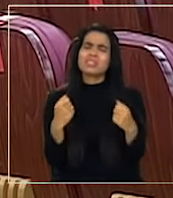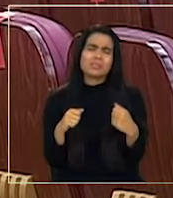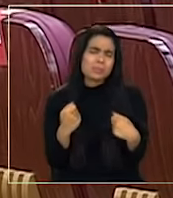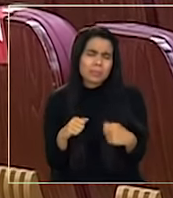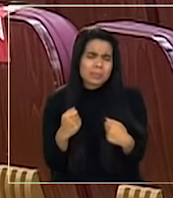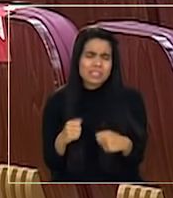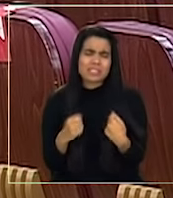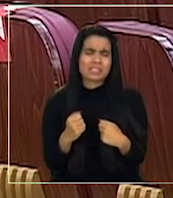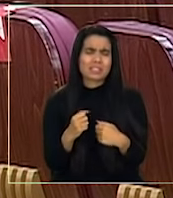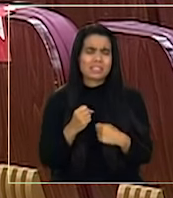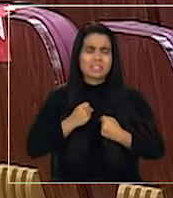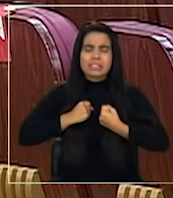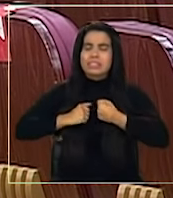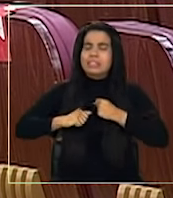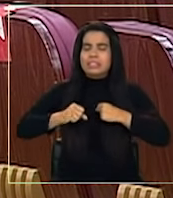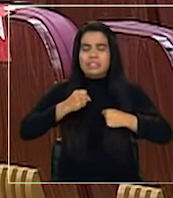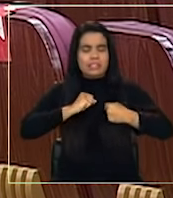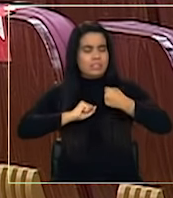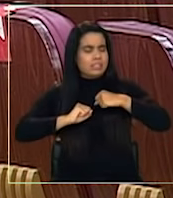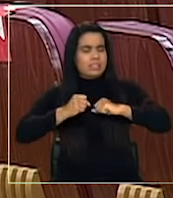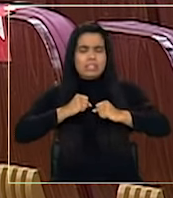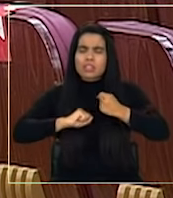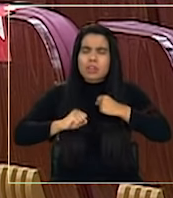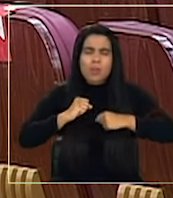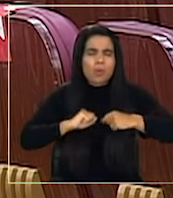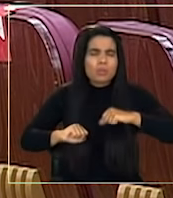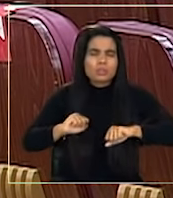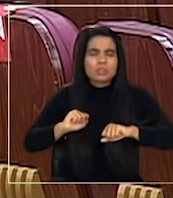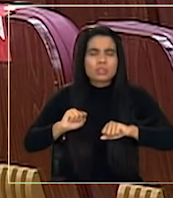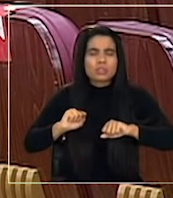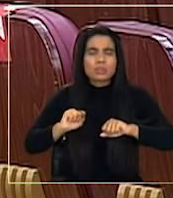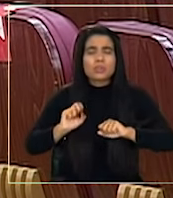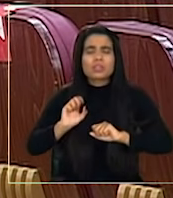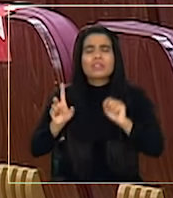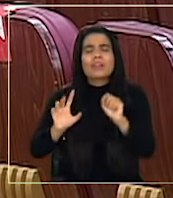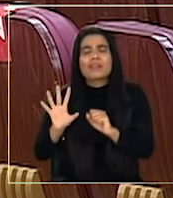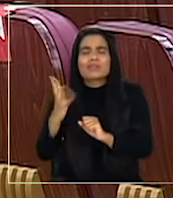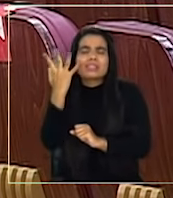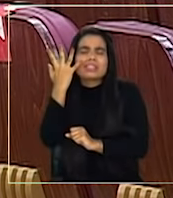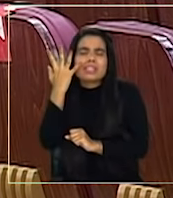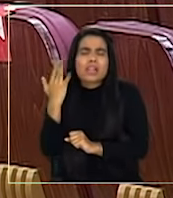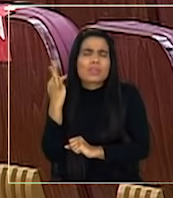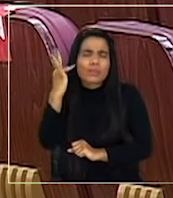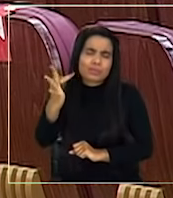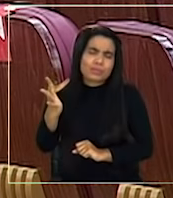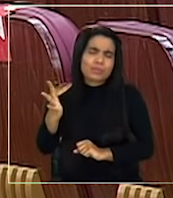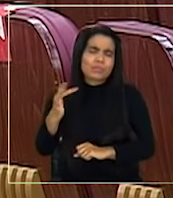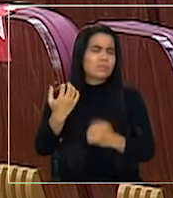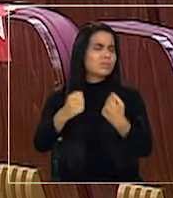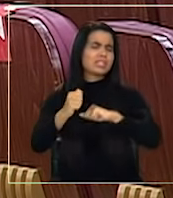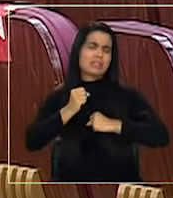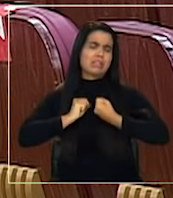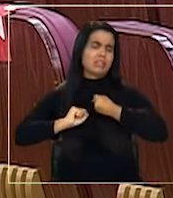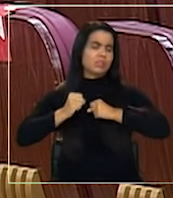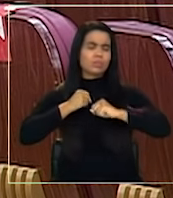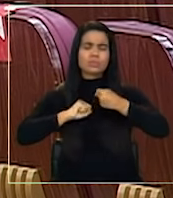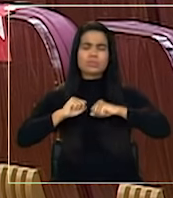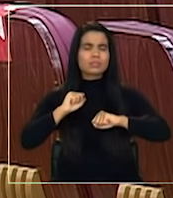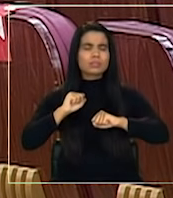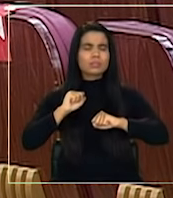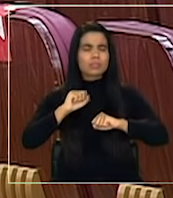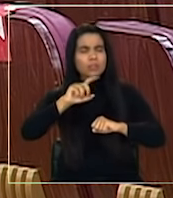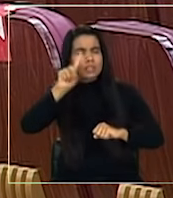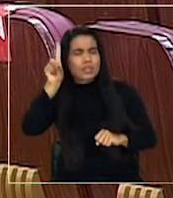ansioso sobre o amanhã. Ele disse: o